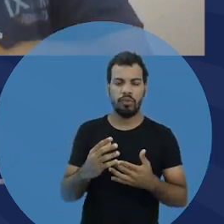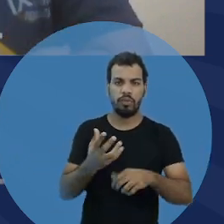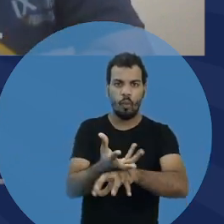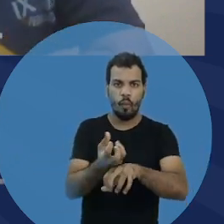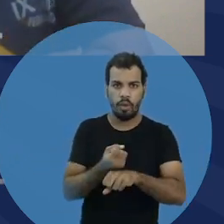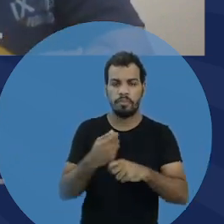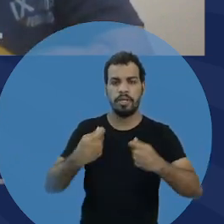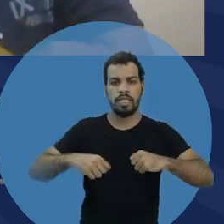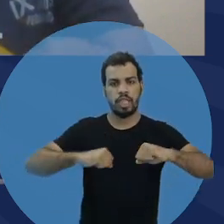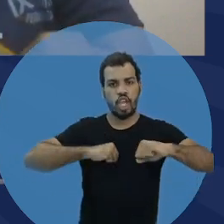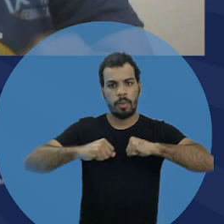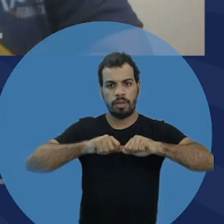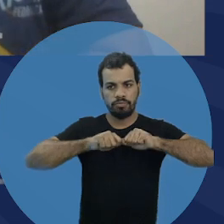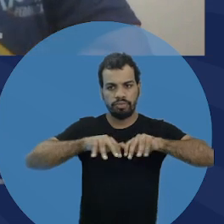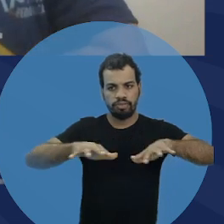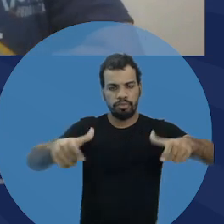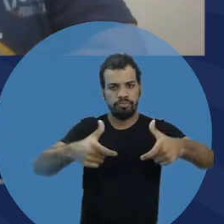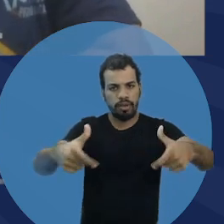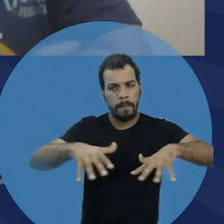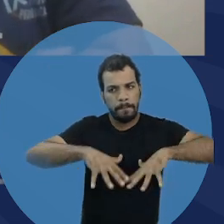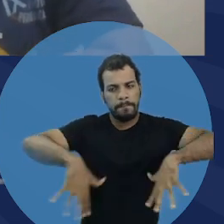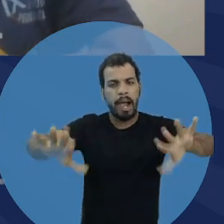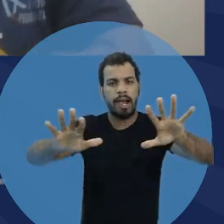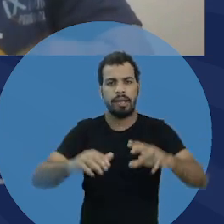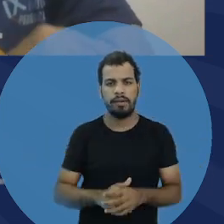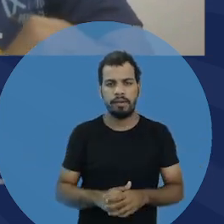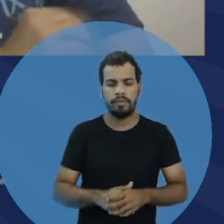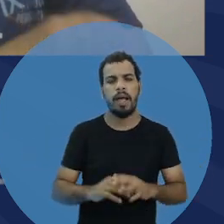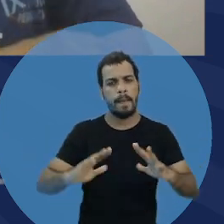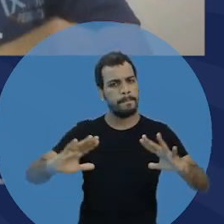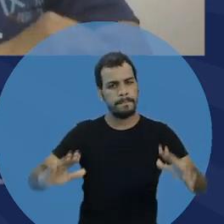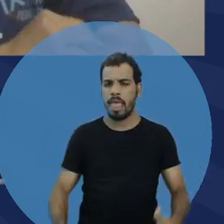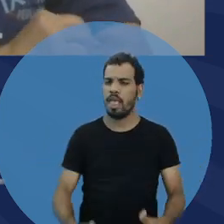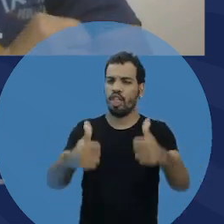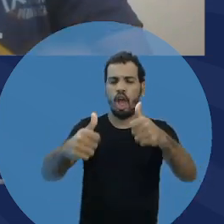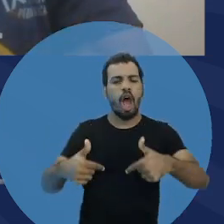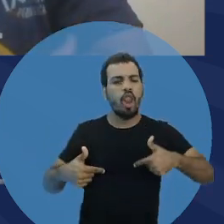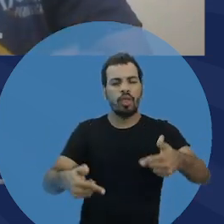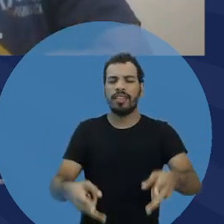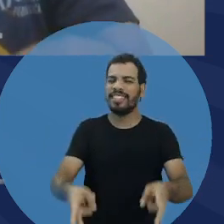mais espaços. Isso fortalece a nossa luta sempre, né?